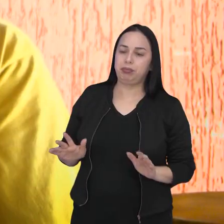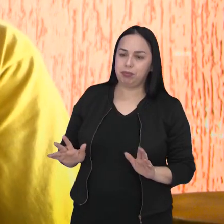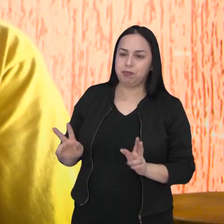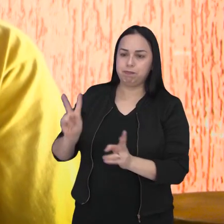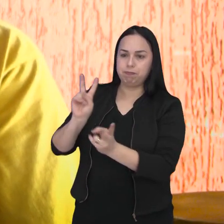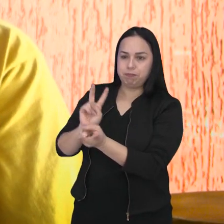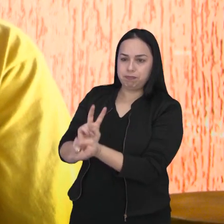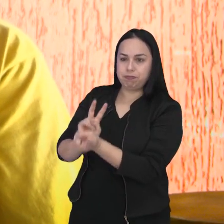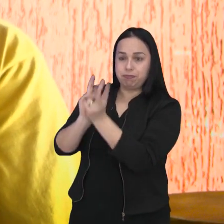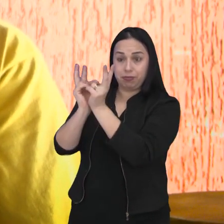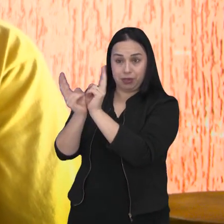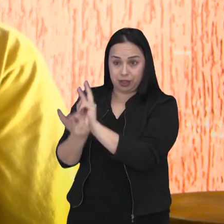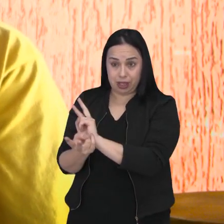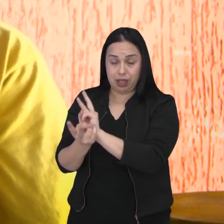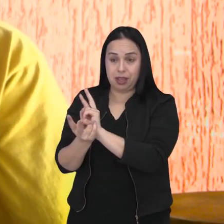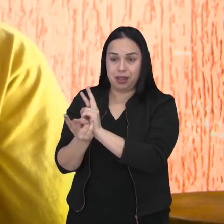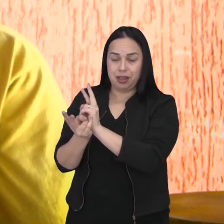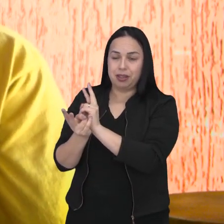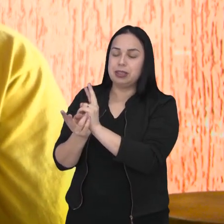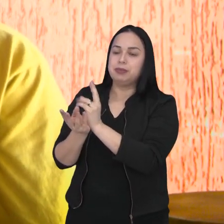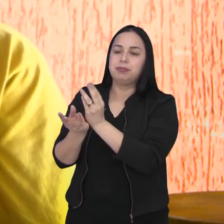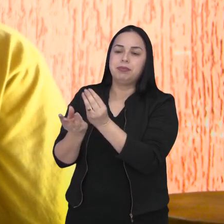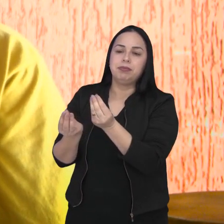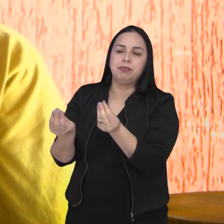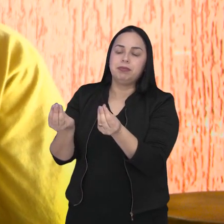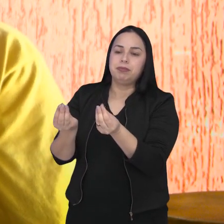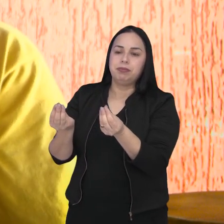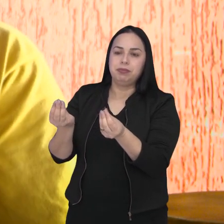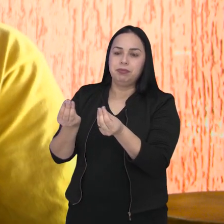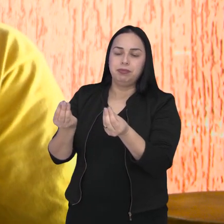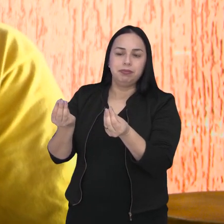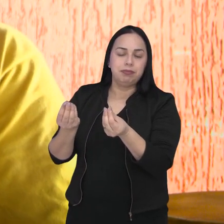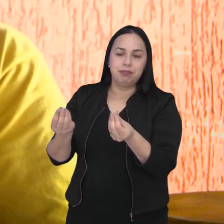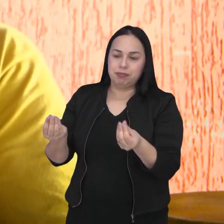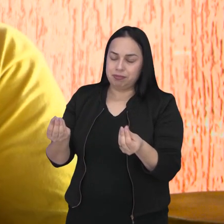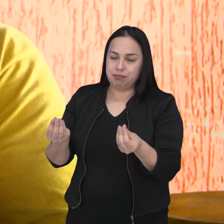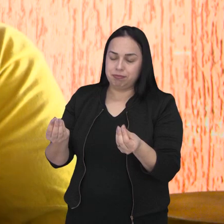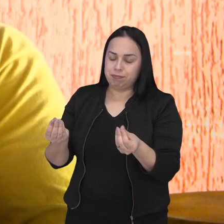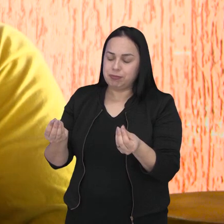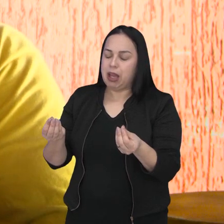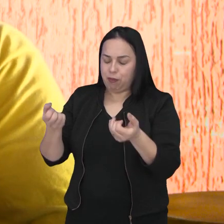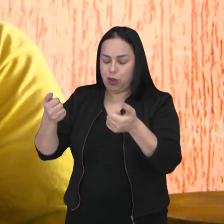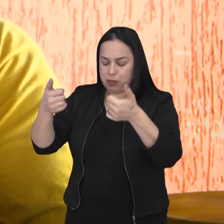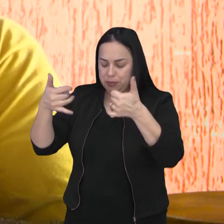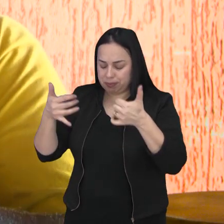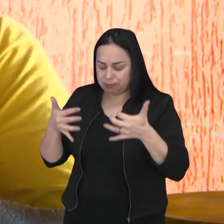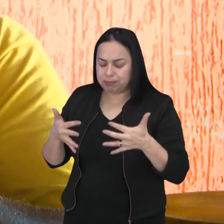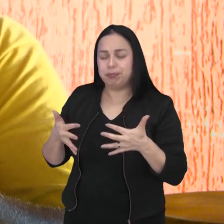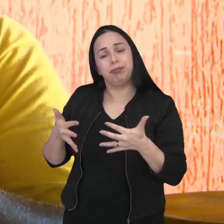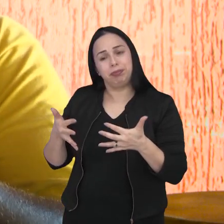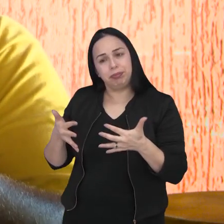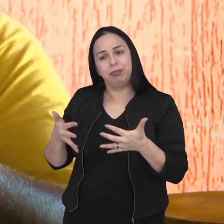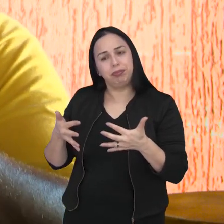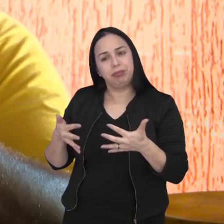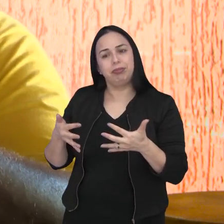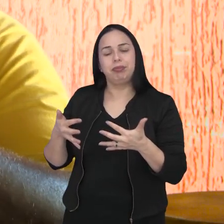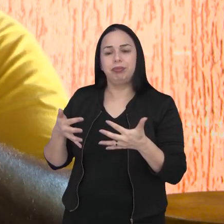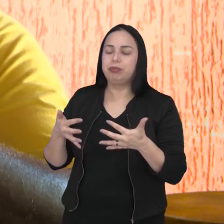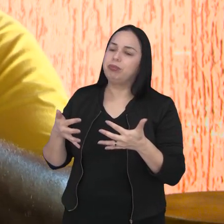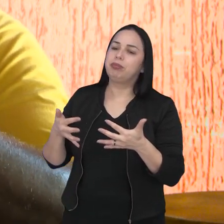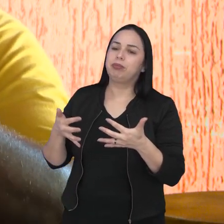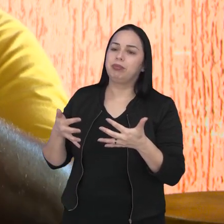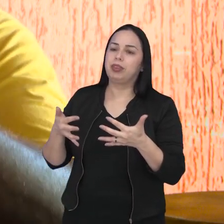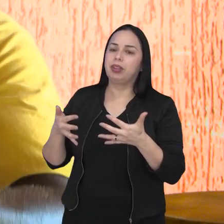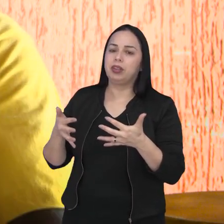o jongo ele é uma manifestação, assim que eu posso dizer, a